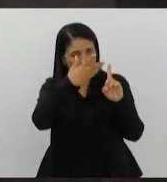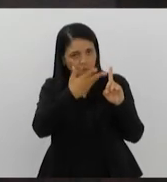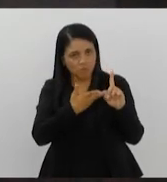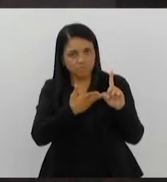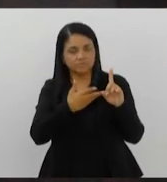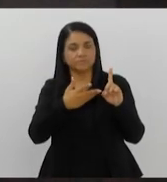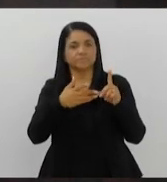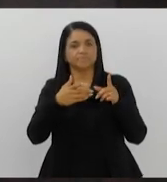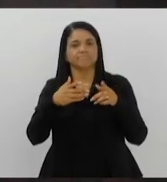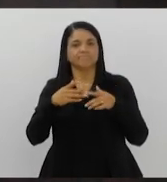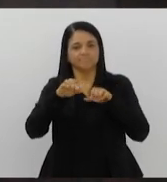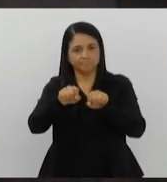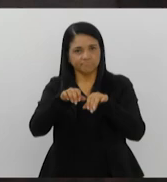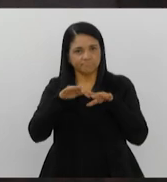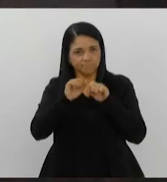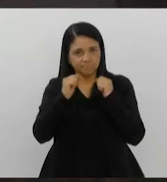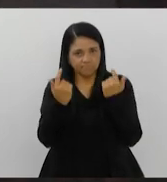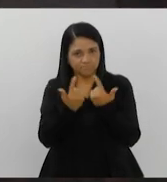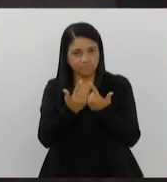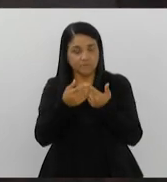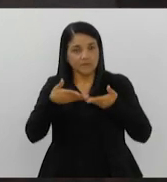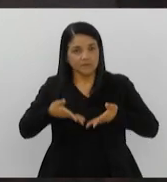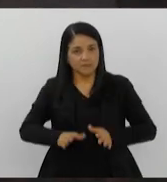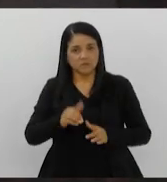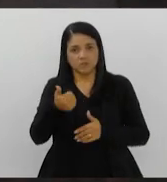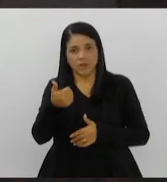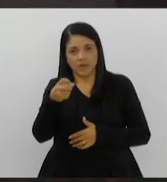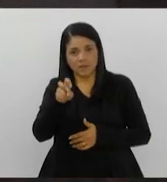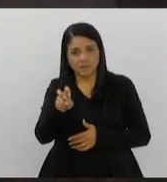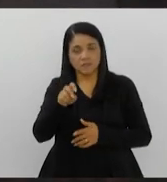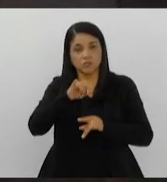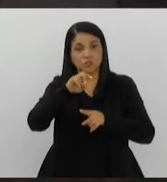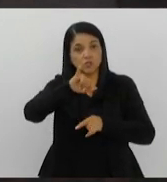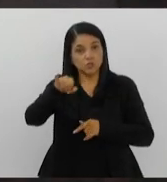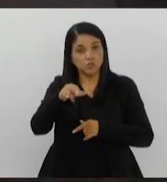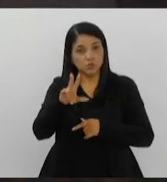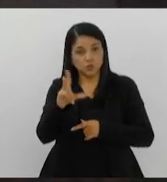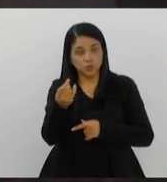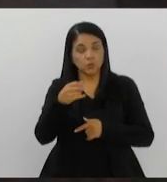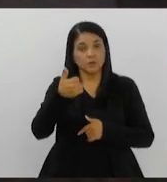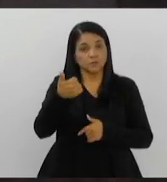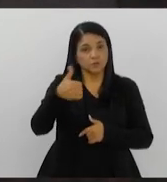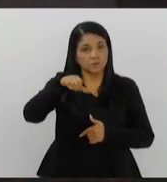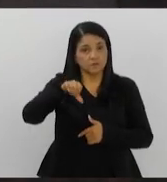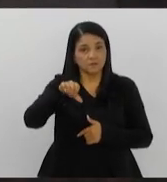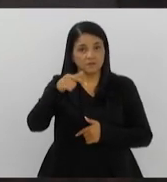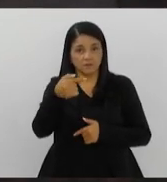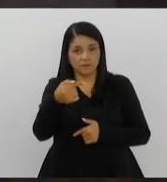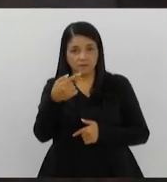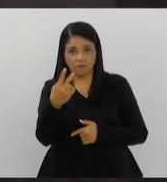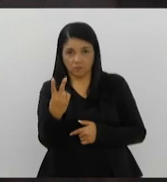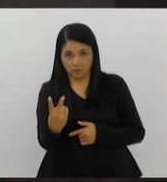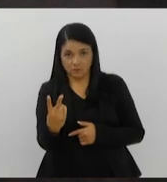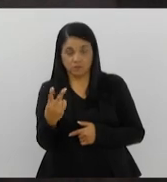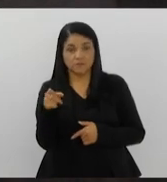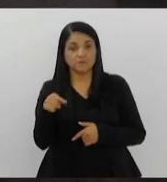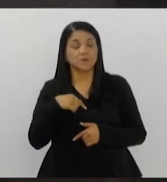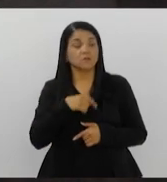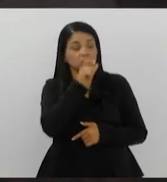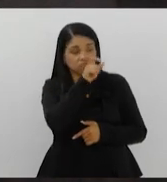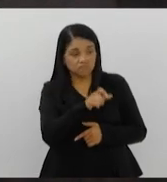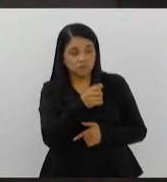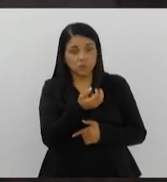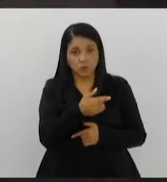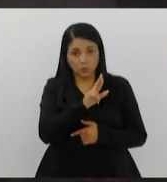Fluminense nascido no dia 15 de julho de 1972 Dr Afonso Henrique